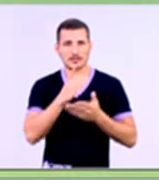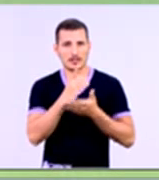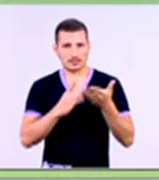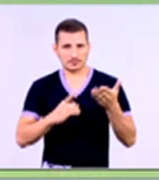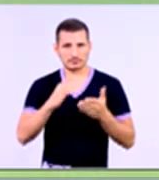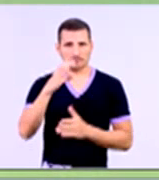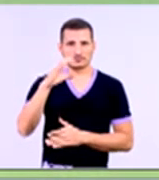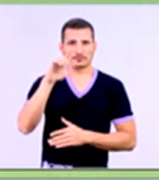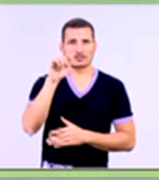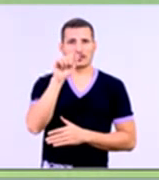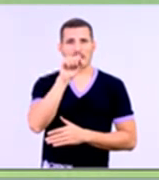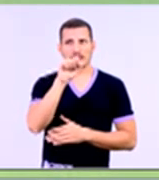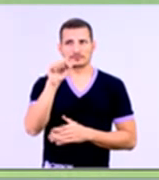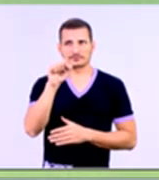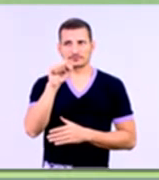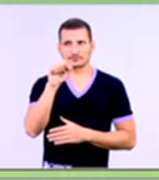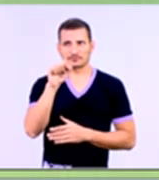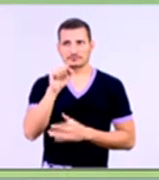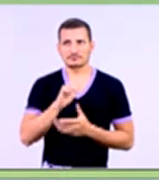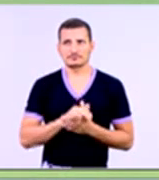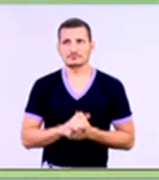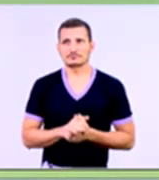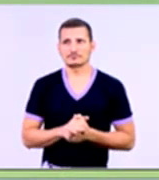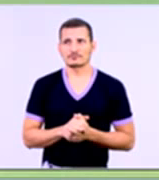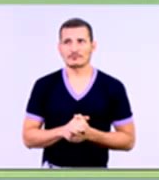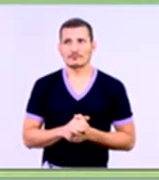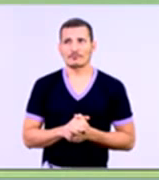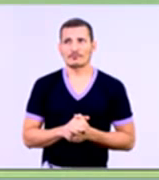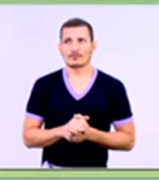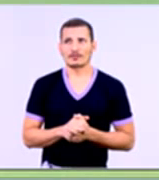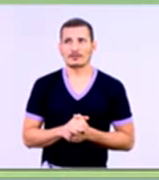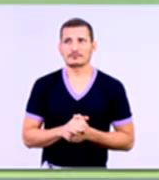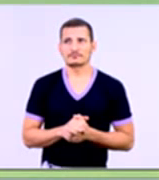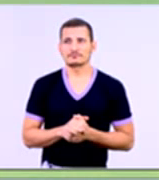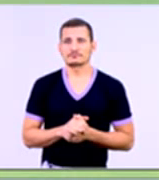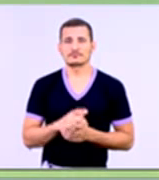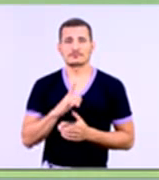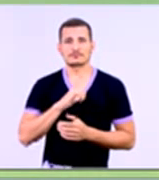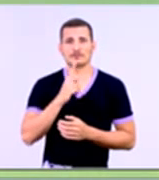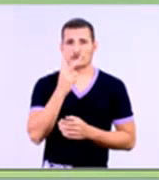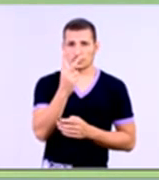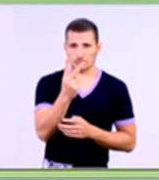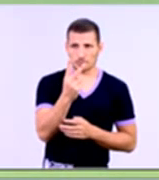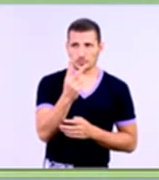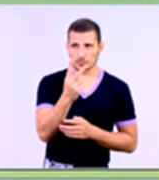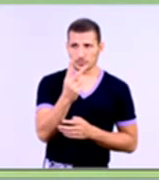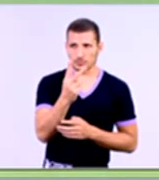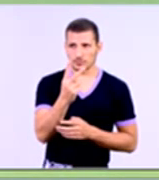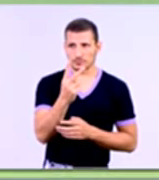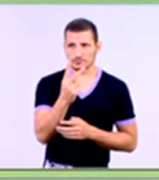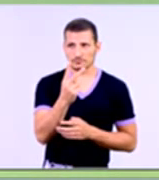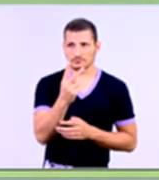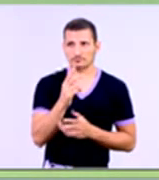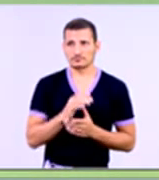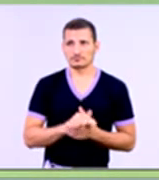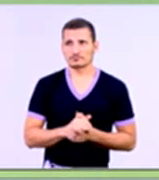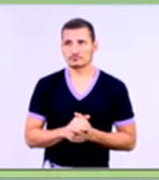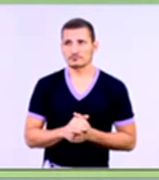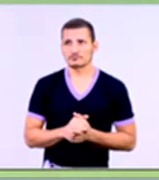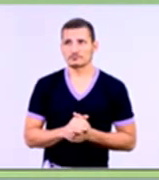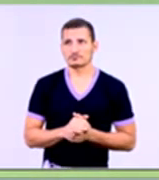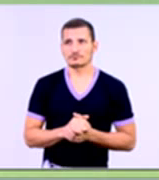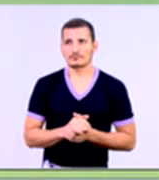classe. Mas dentro dessa declaração eu tenho, na realidade, duas declarações. A primeira declaração, ela declara